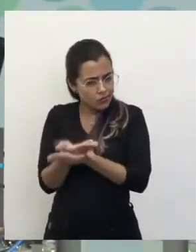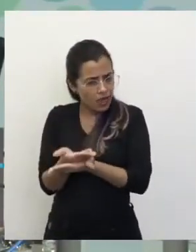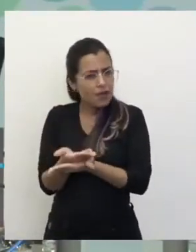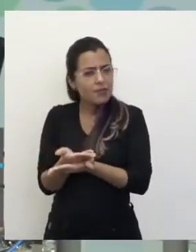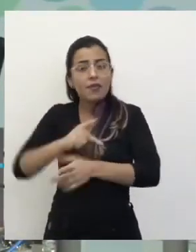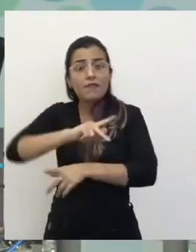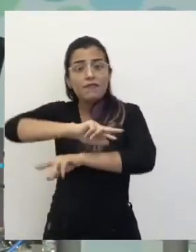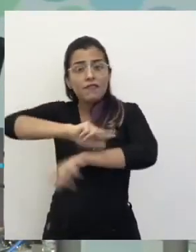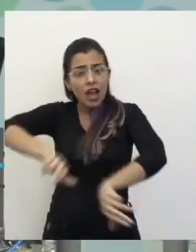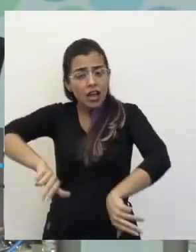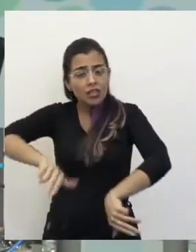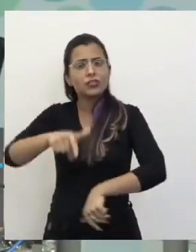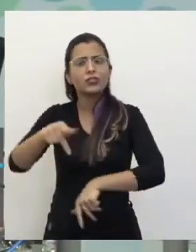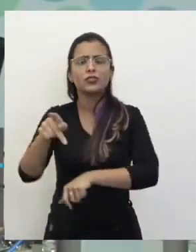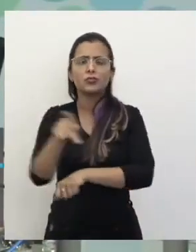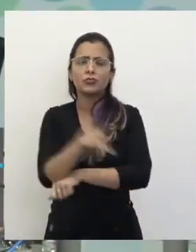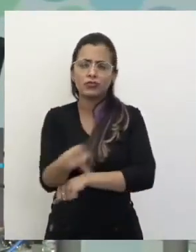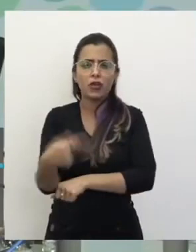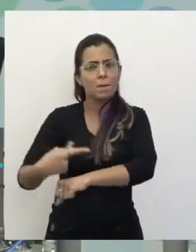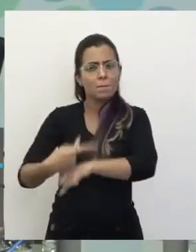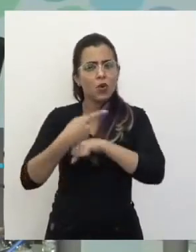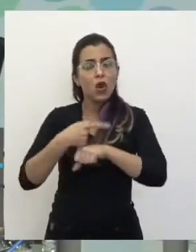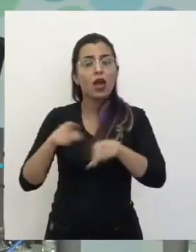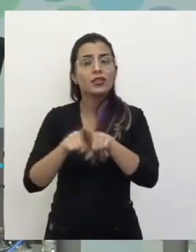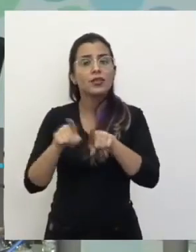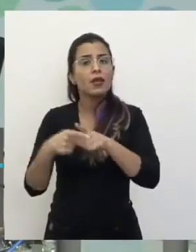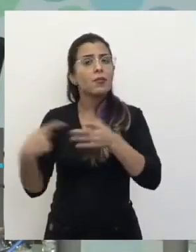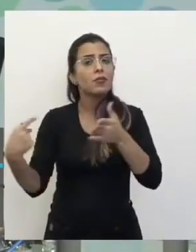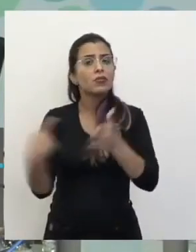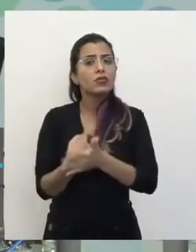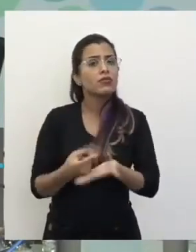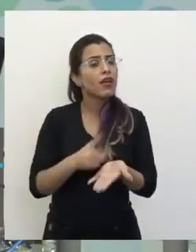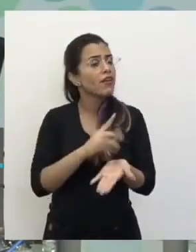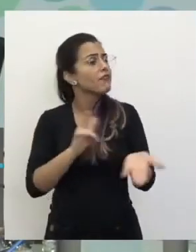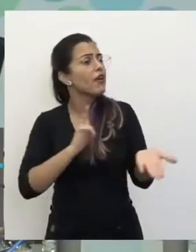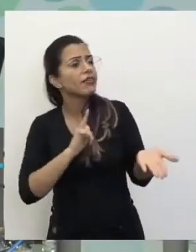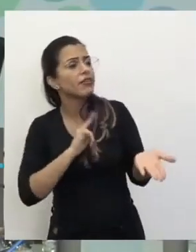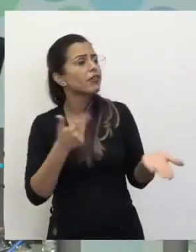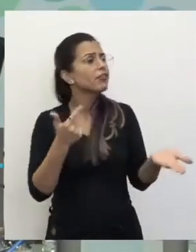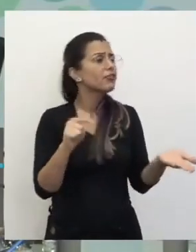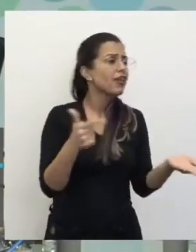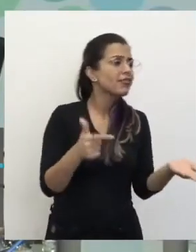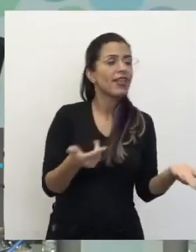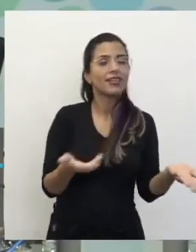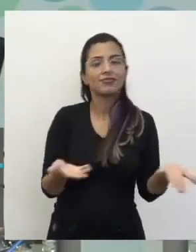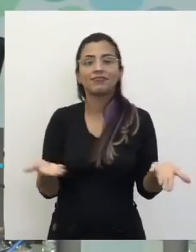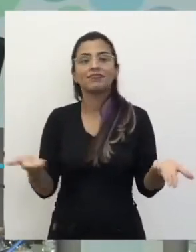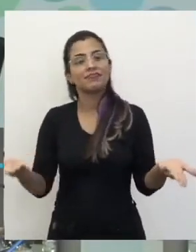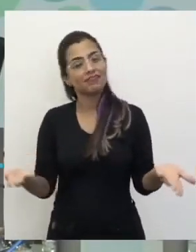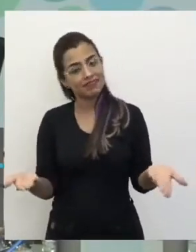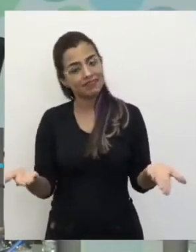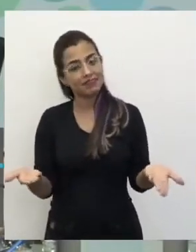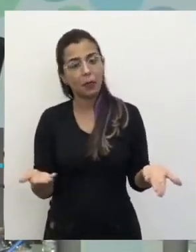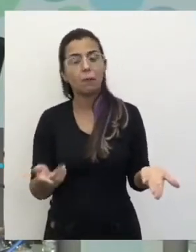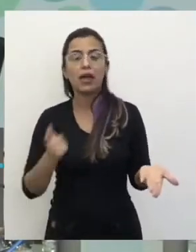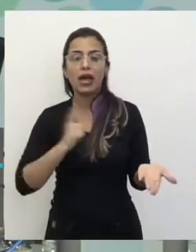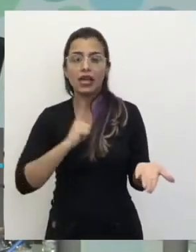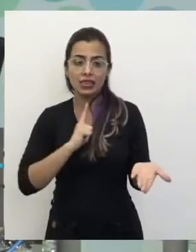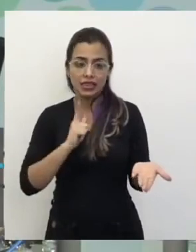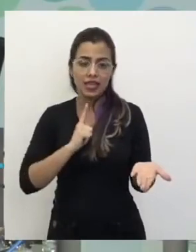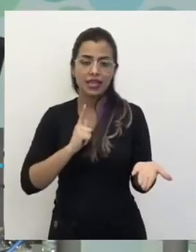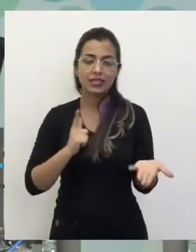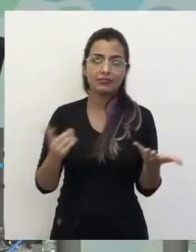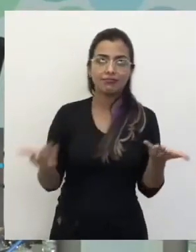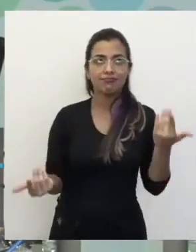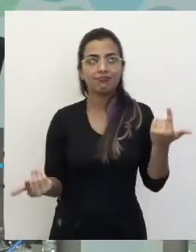professores me procuraram também. E aí, não vai ter oração subordinada nesse nono ano? E aí, assim, a gente tem um impasse